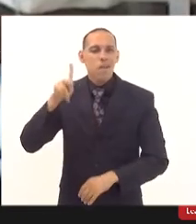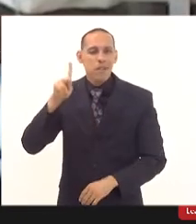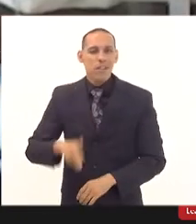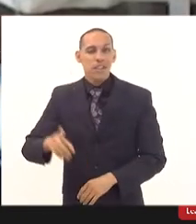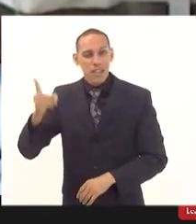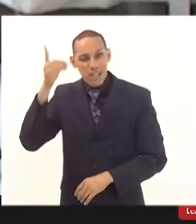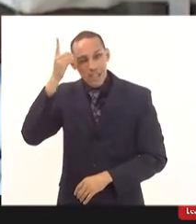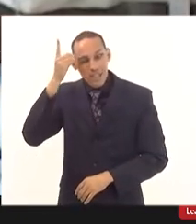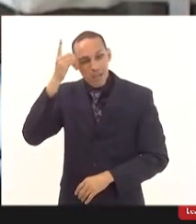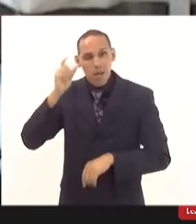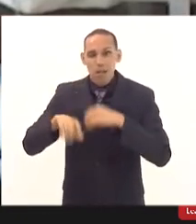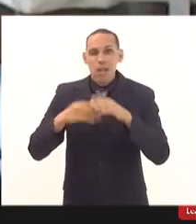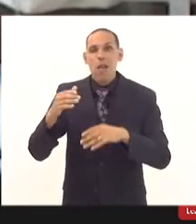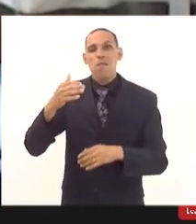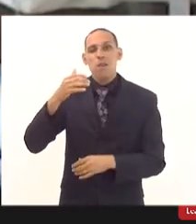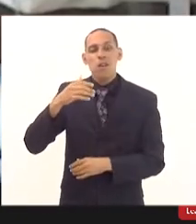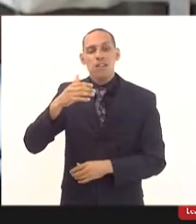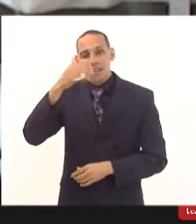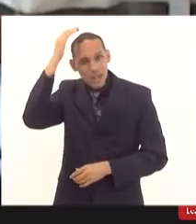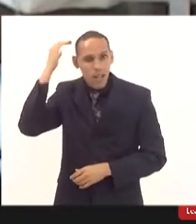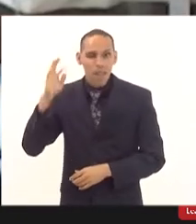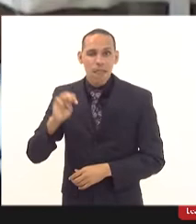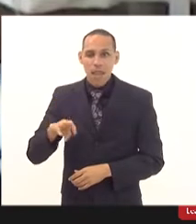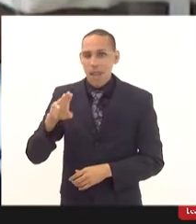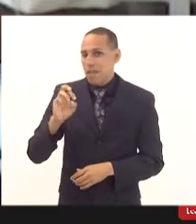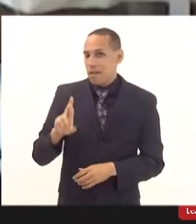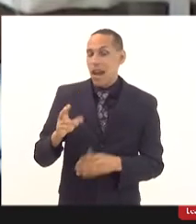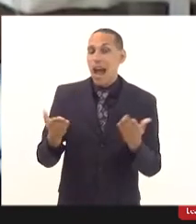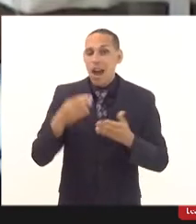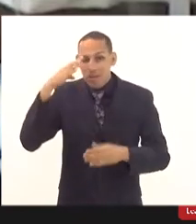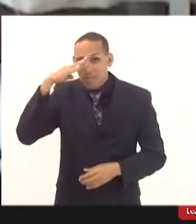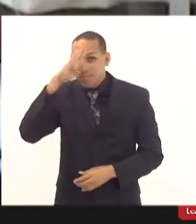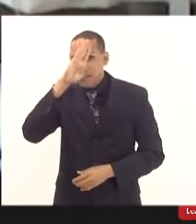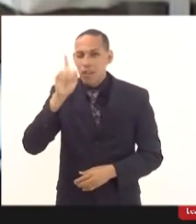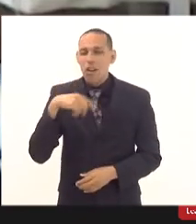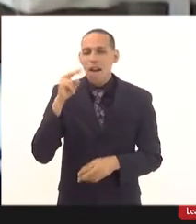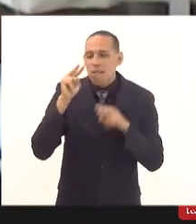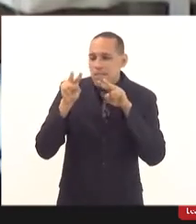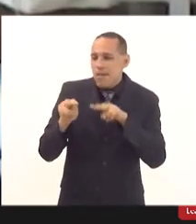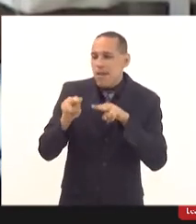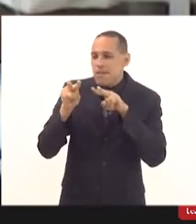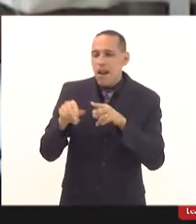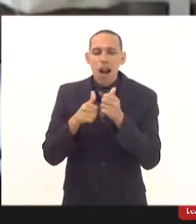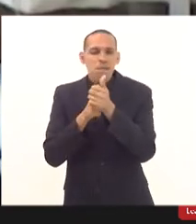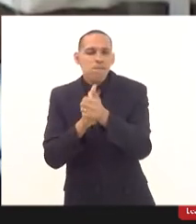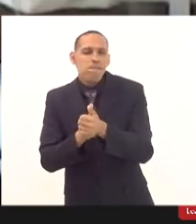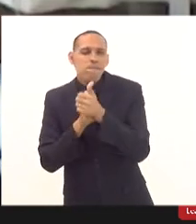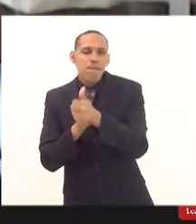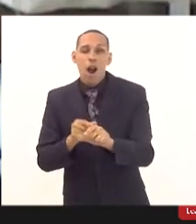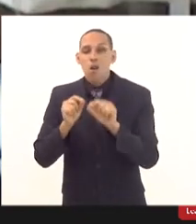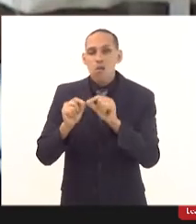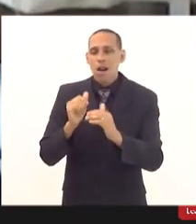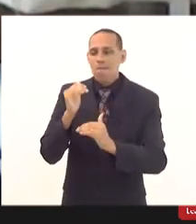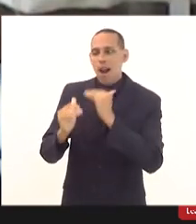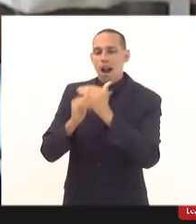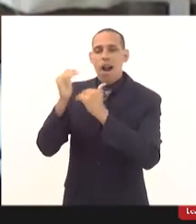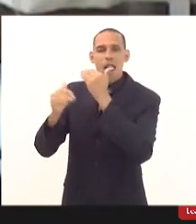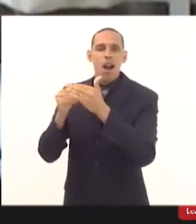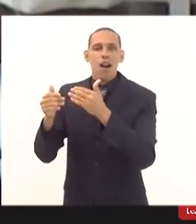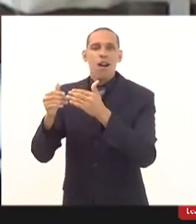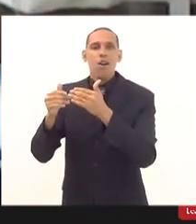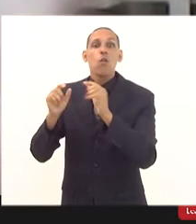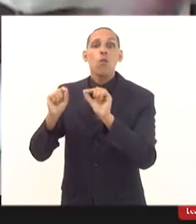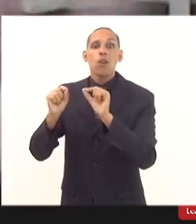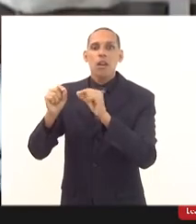e agora mais ainda no governo bolsonaro nós temos observado acompanhado uma escalada de